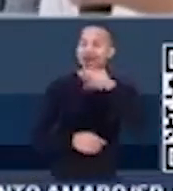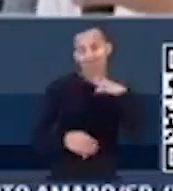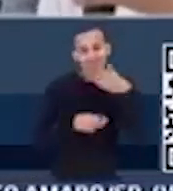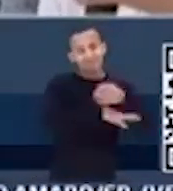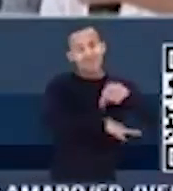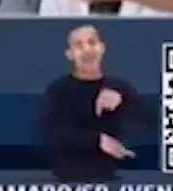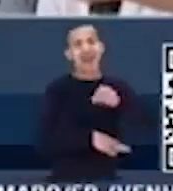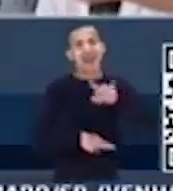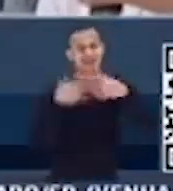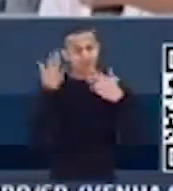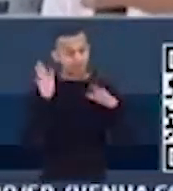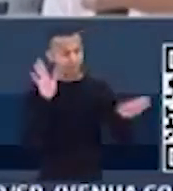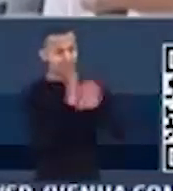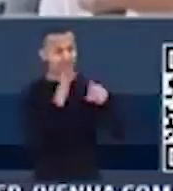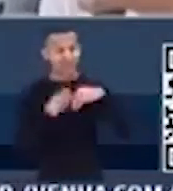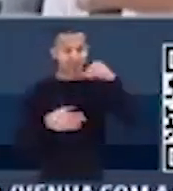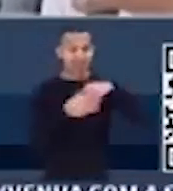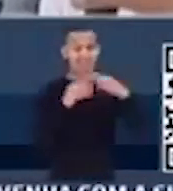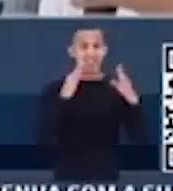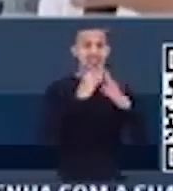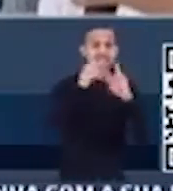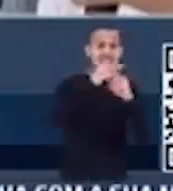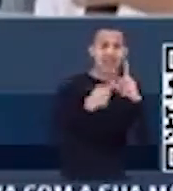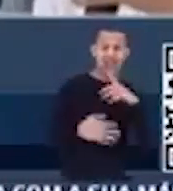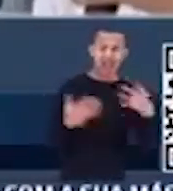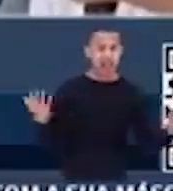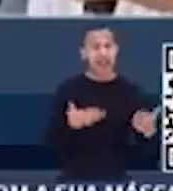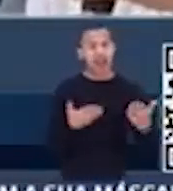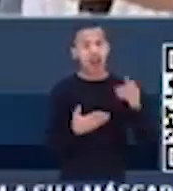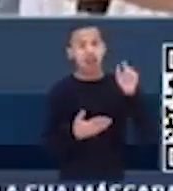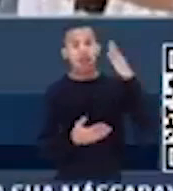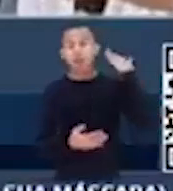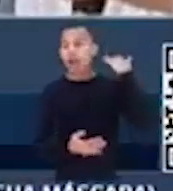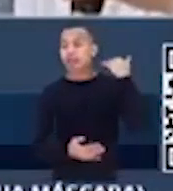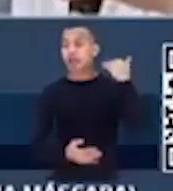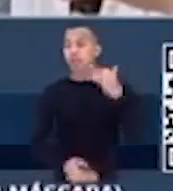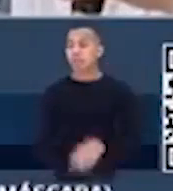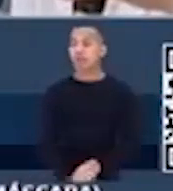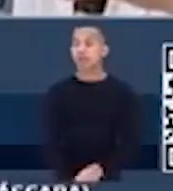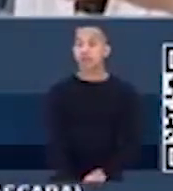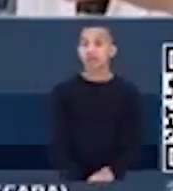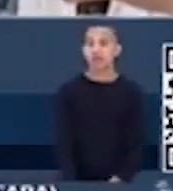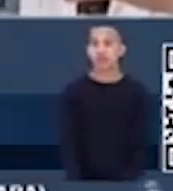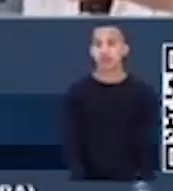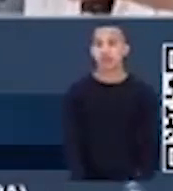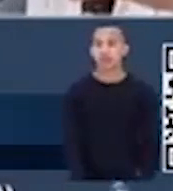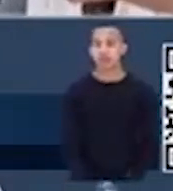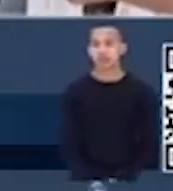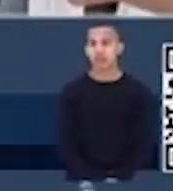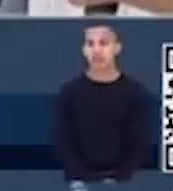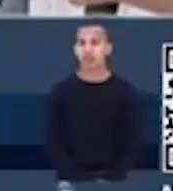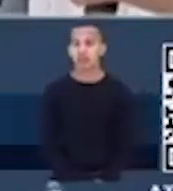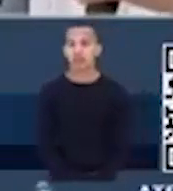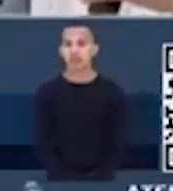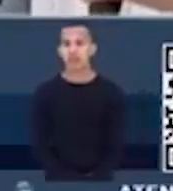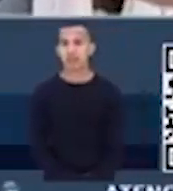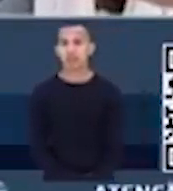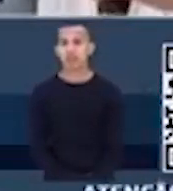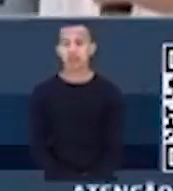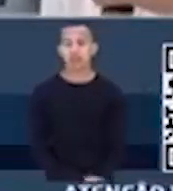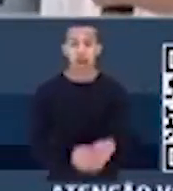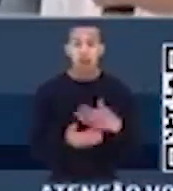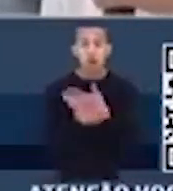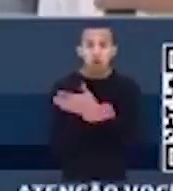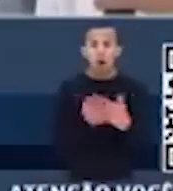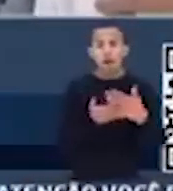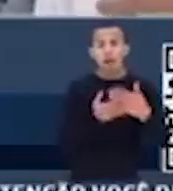Quando eu ia entrando na igreja, eu já senti. Foi agora? Agora. Ah, o mês pra. Nesse mês. No começo do mês. Sim,